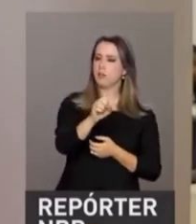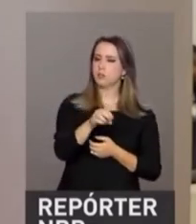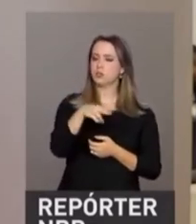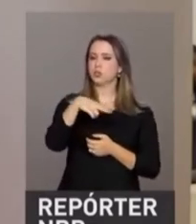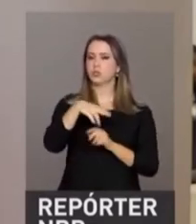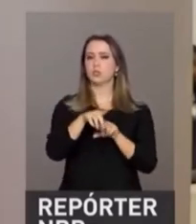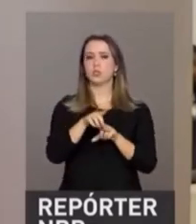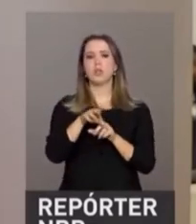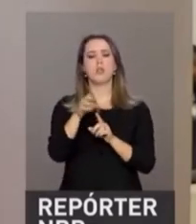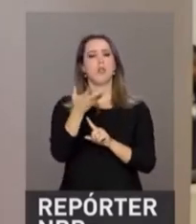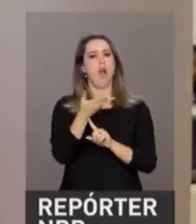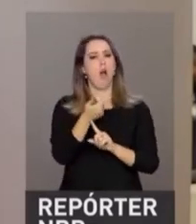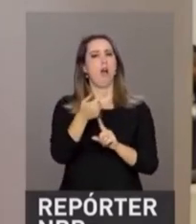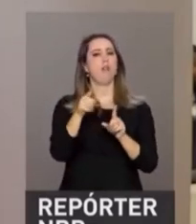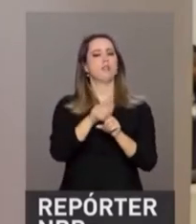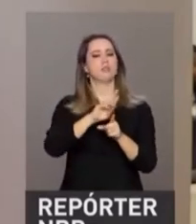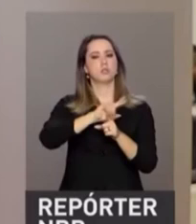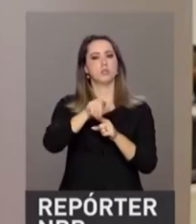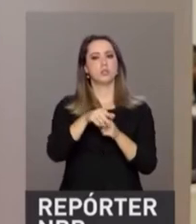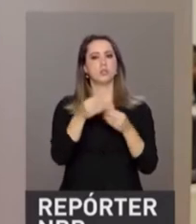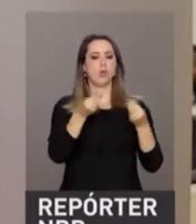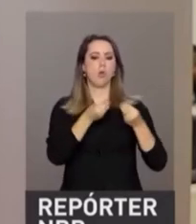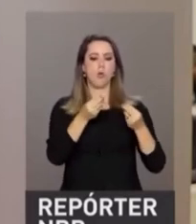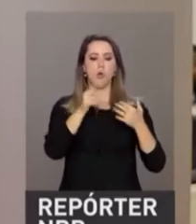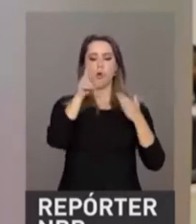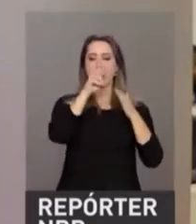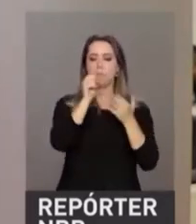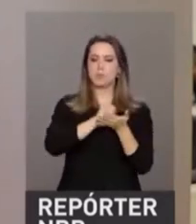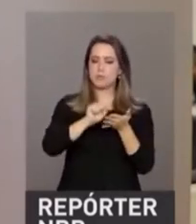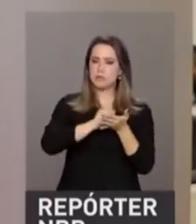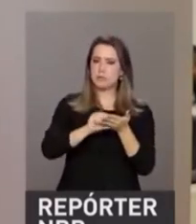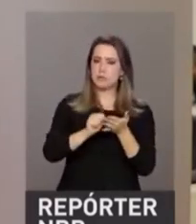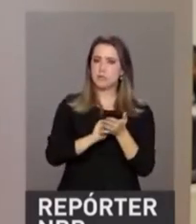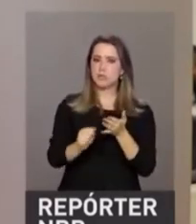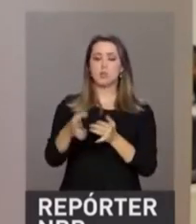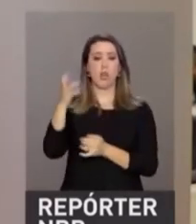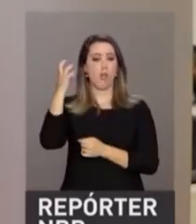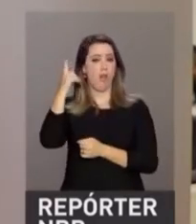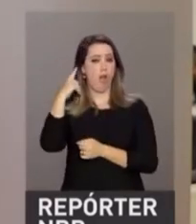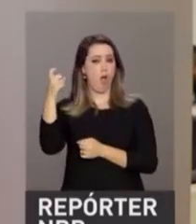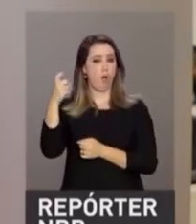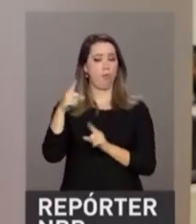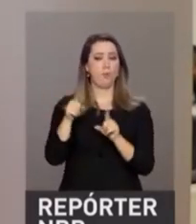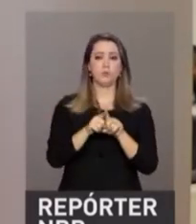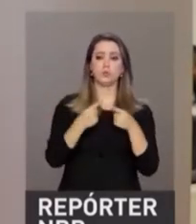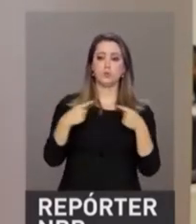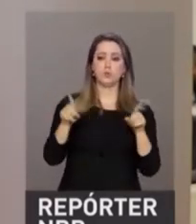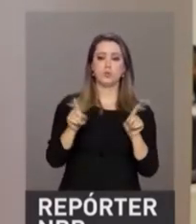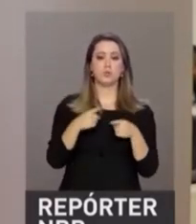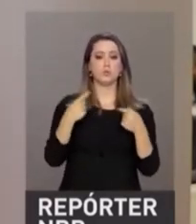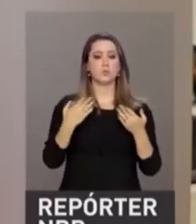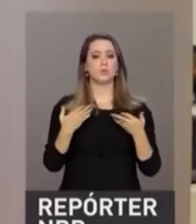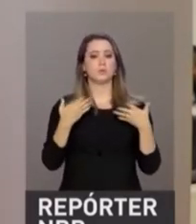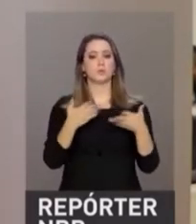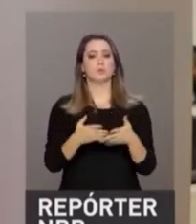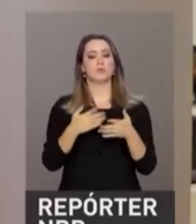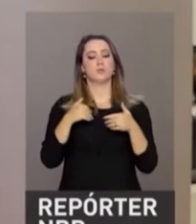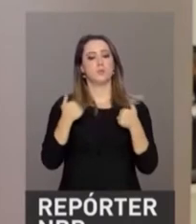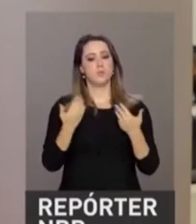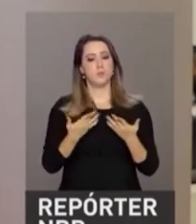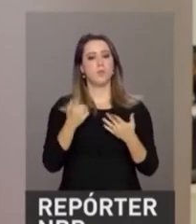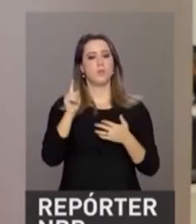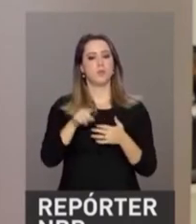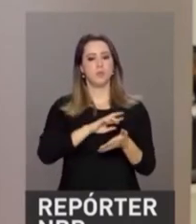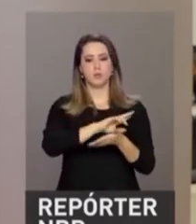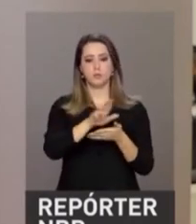2D, programação, a história, roteiro do jogo, né? Escrito mesmo, parte de áudio. Então músicos podem trabalhar na área. Ele